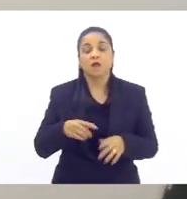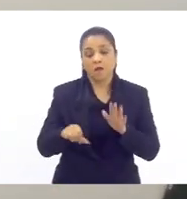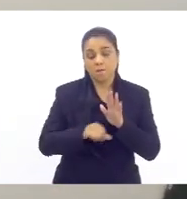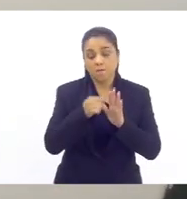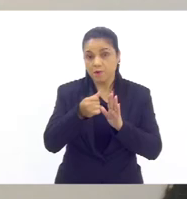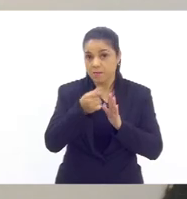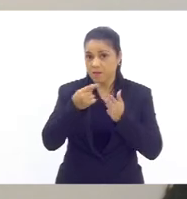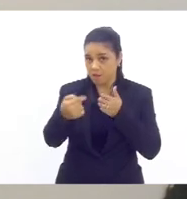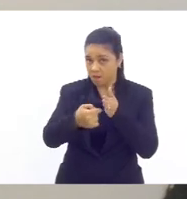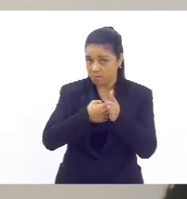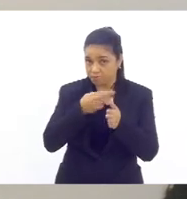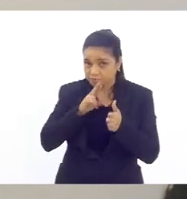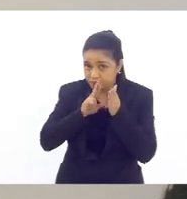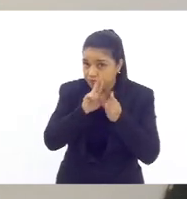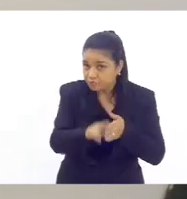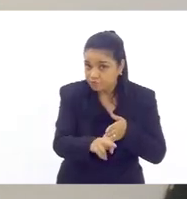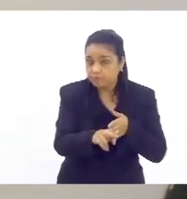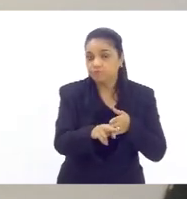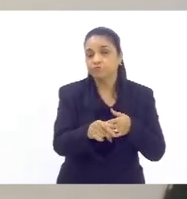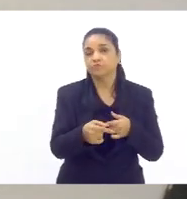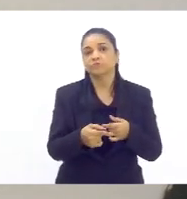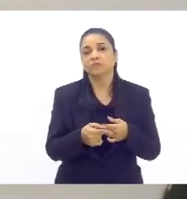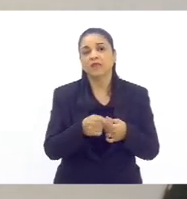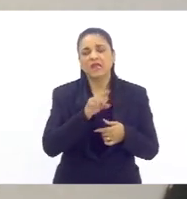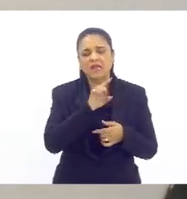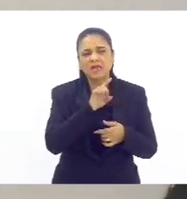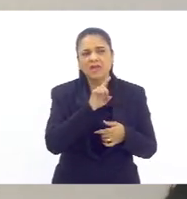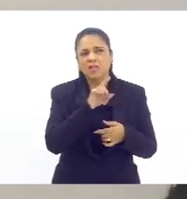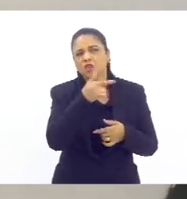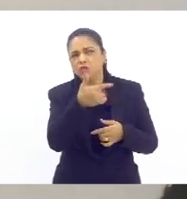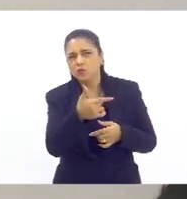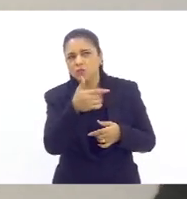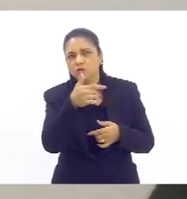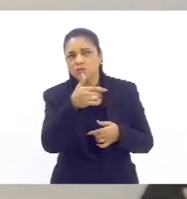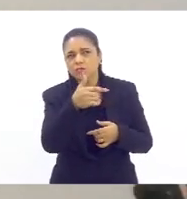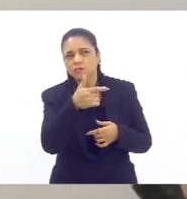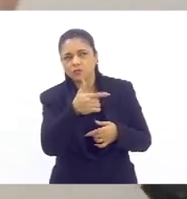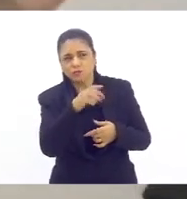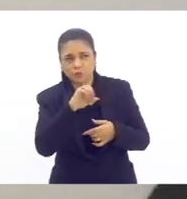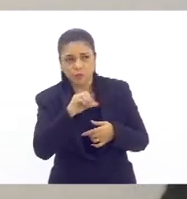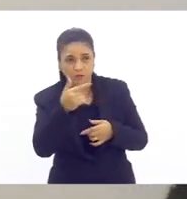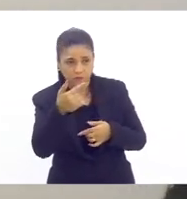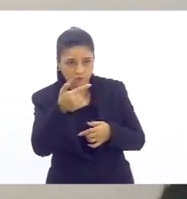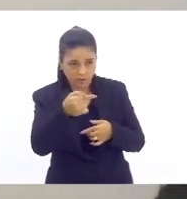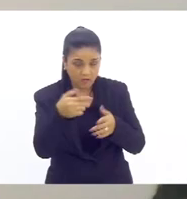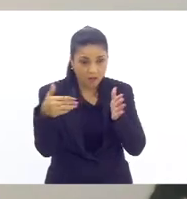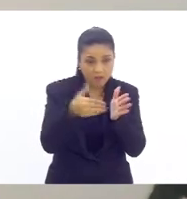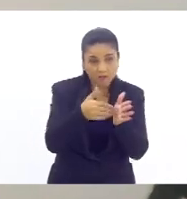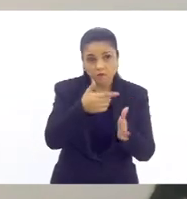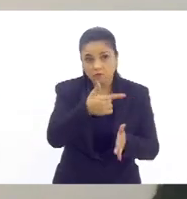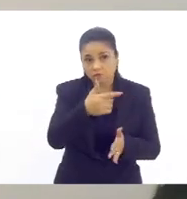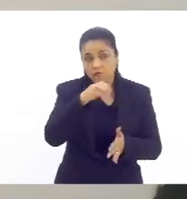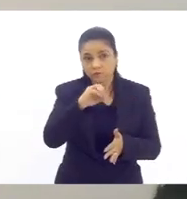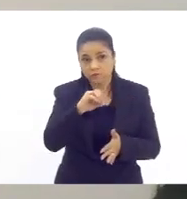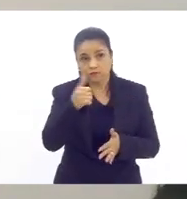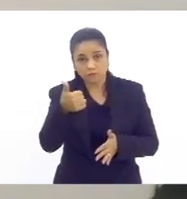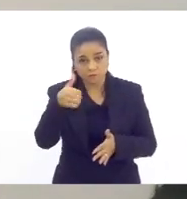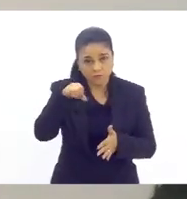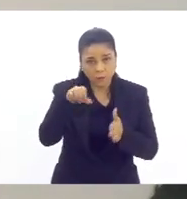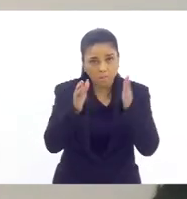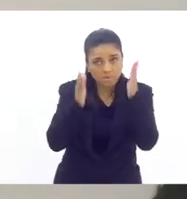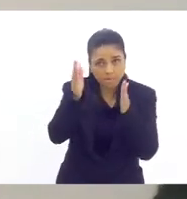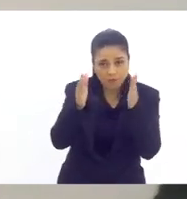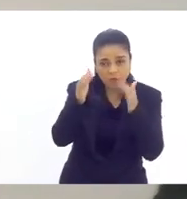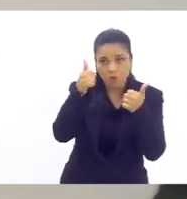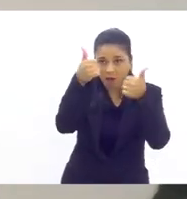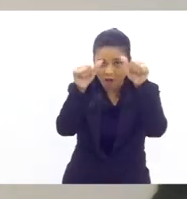indagação em cada em 2017 a 2019 a gente sempre escolhe o períodos para ser